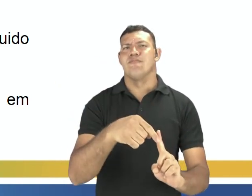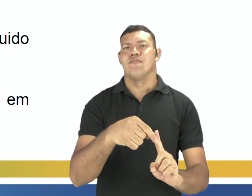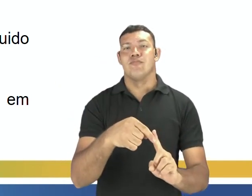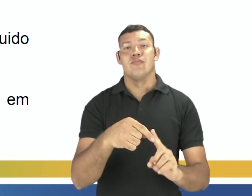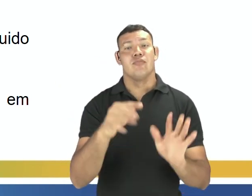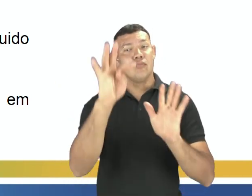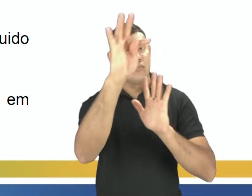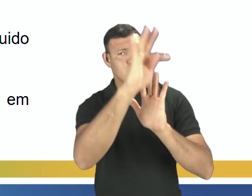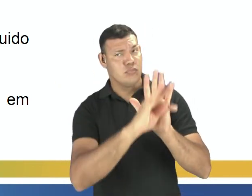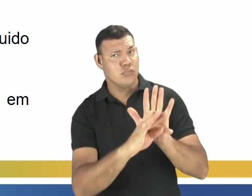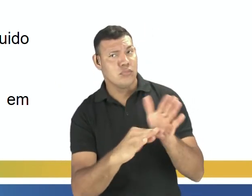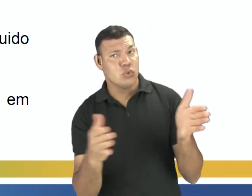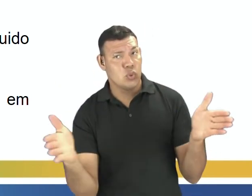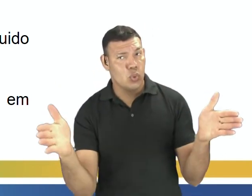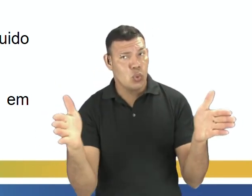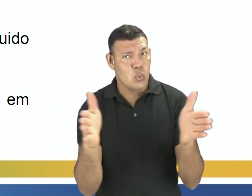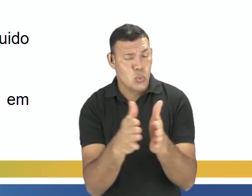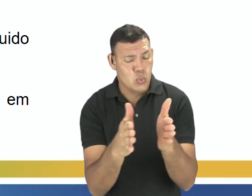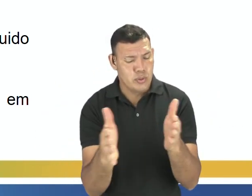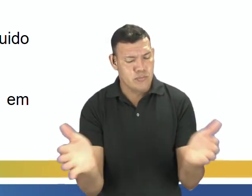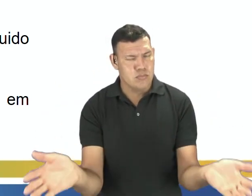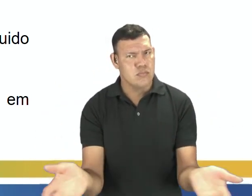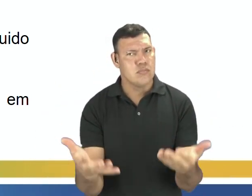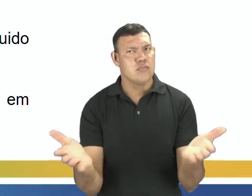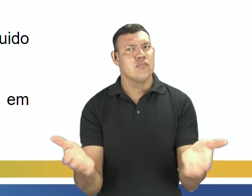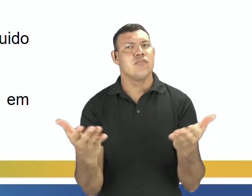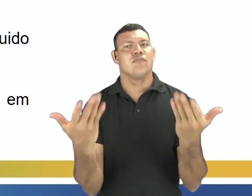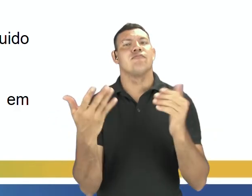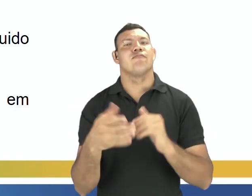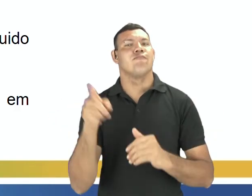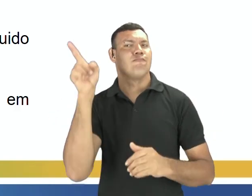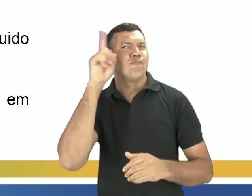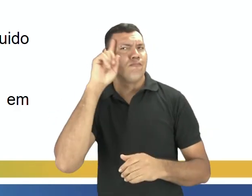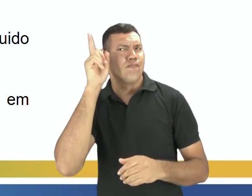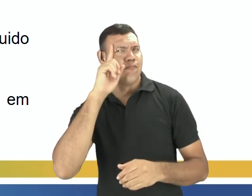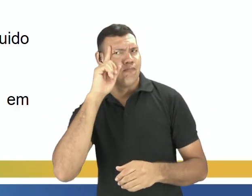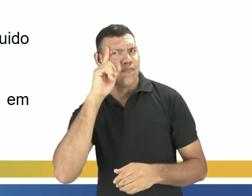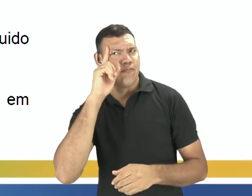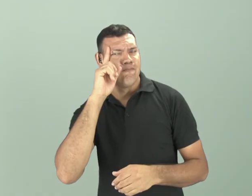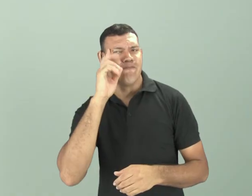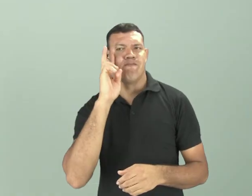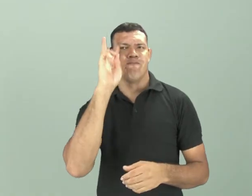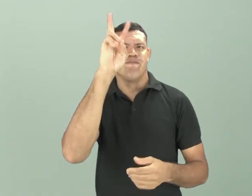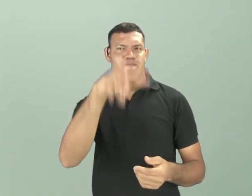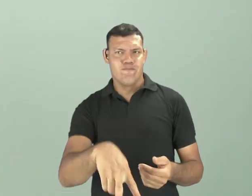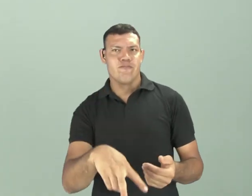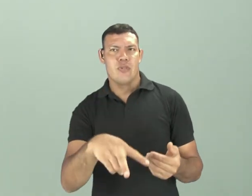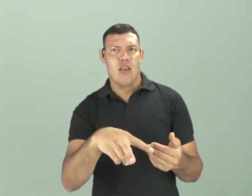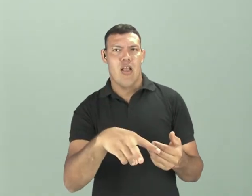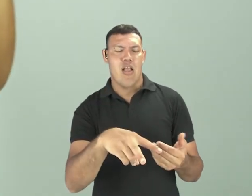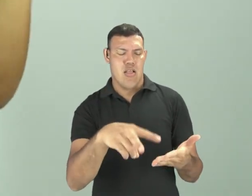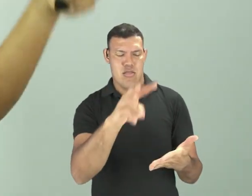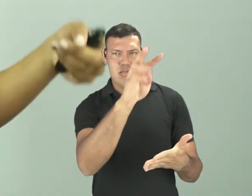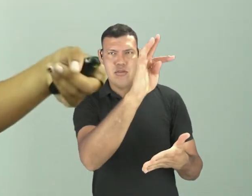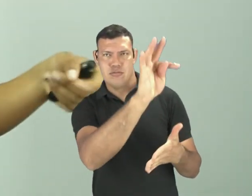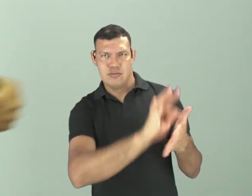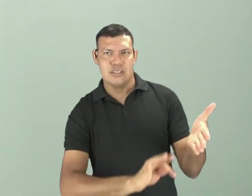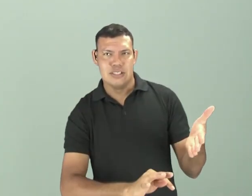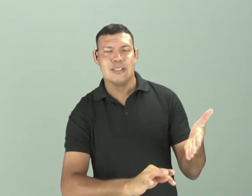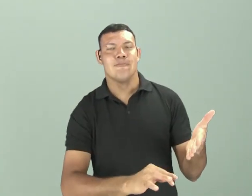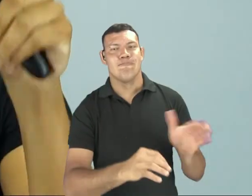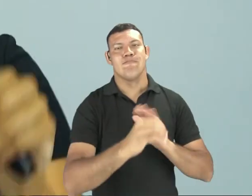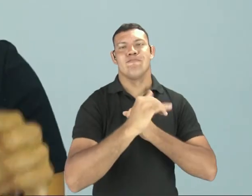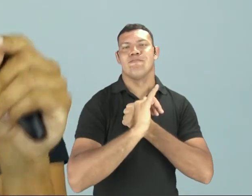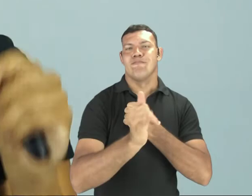texto curto, leve, que ele vai tratar do cotidiano. Você viu um texto curto, leve, tratando do cotidiano?